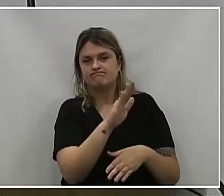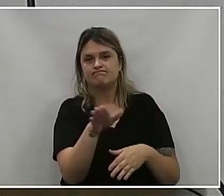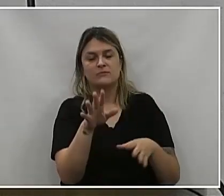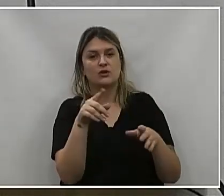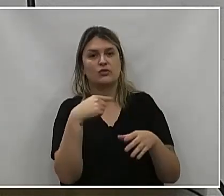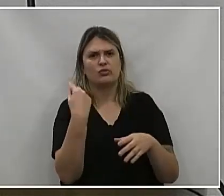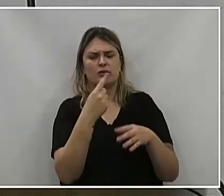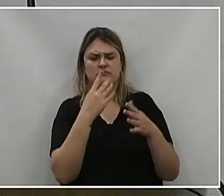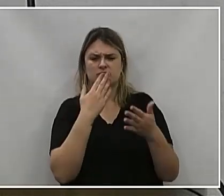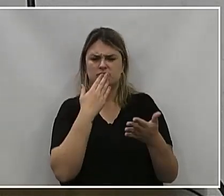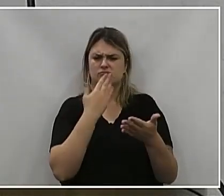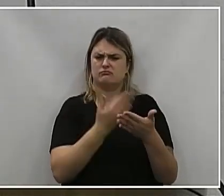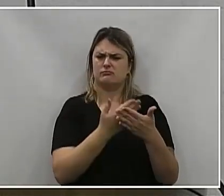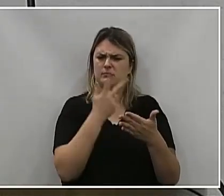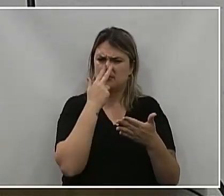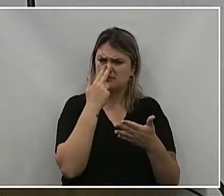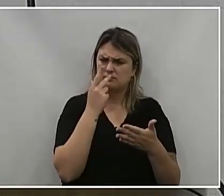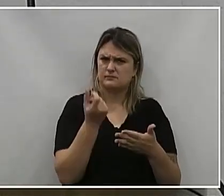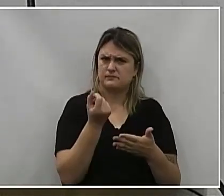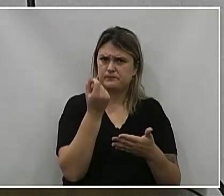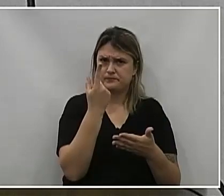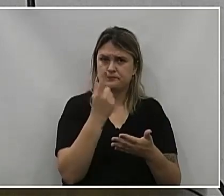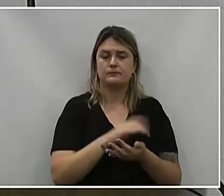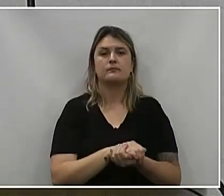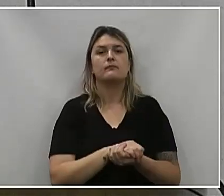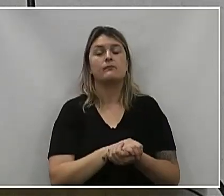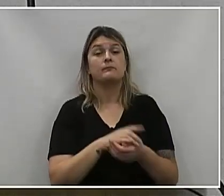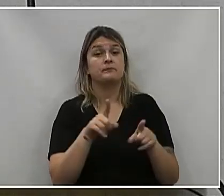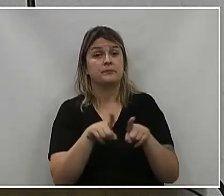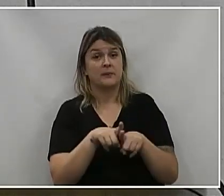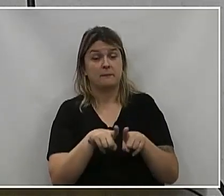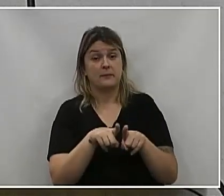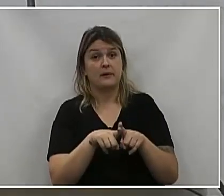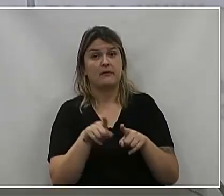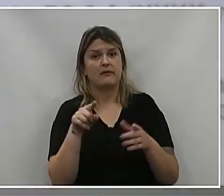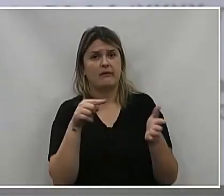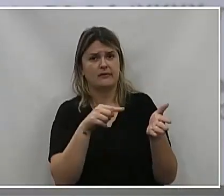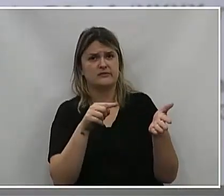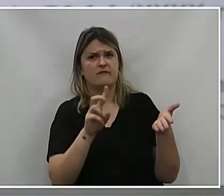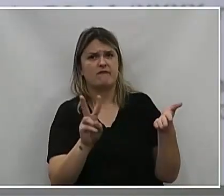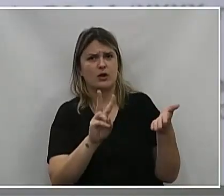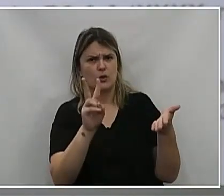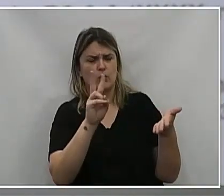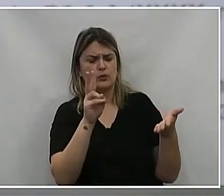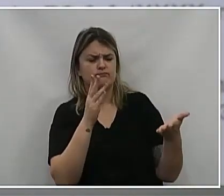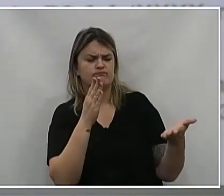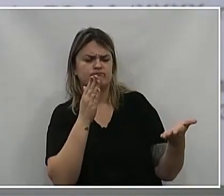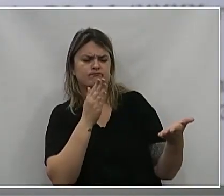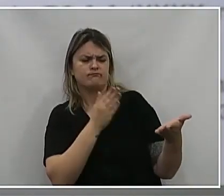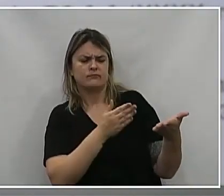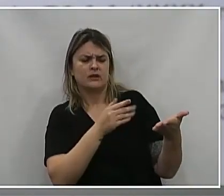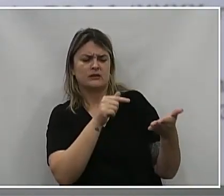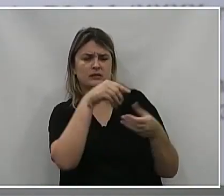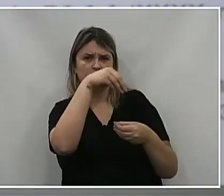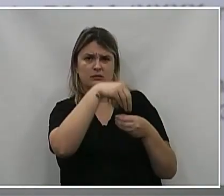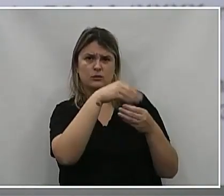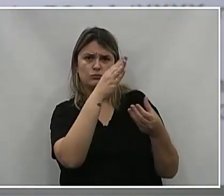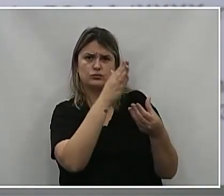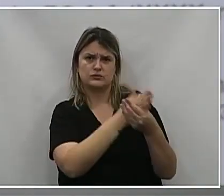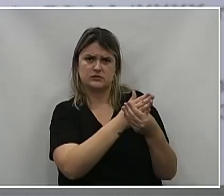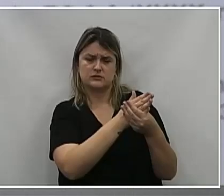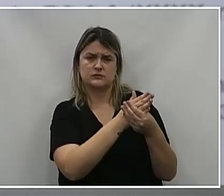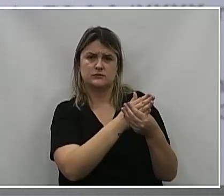nos chamaram a atenção no início. Embora os valores a gente encontrou no processo, o